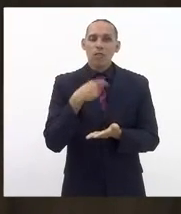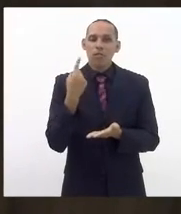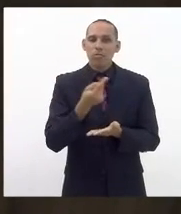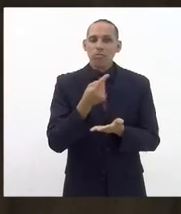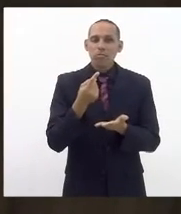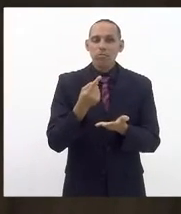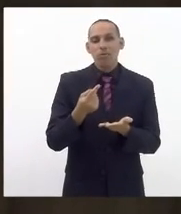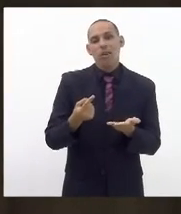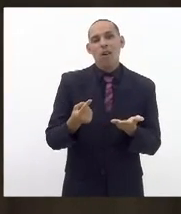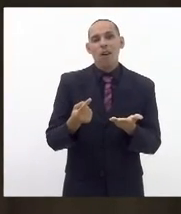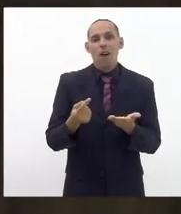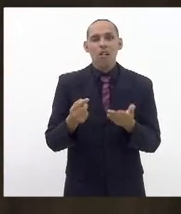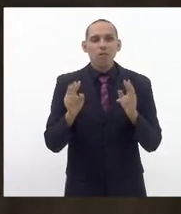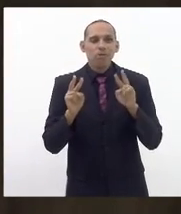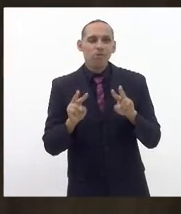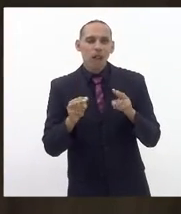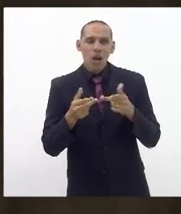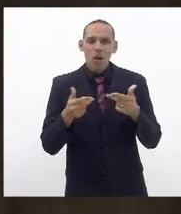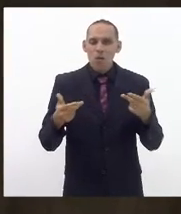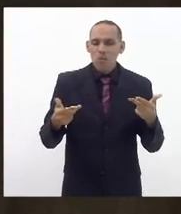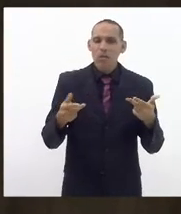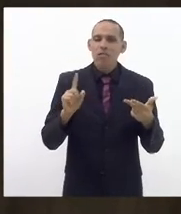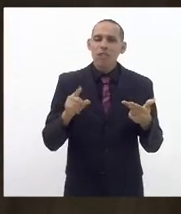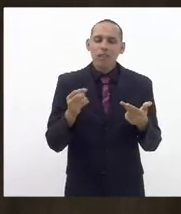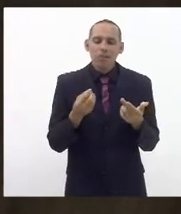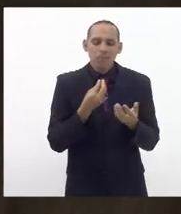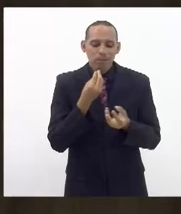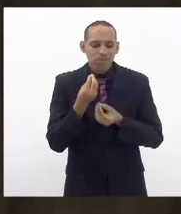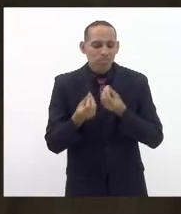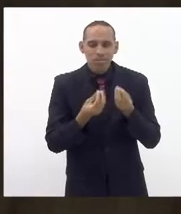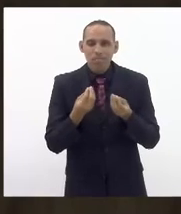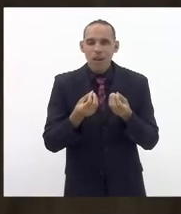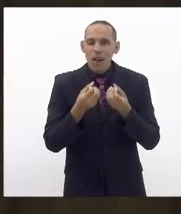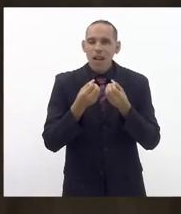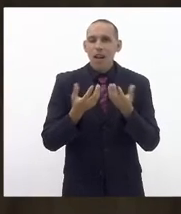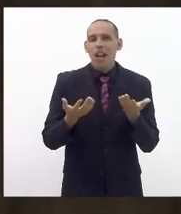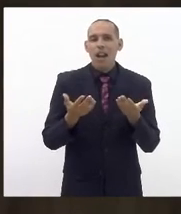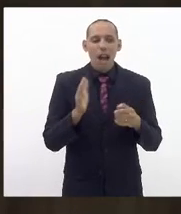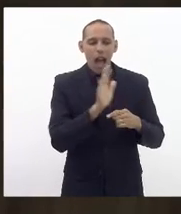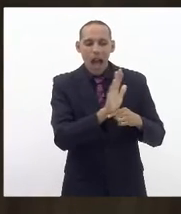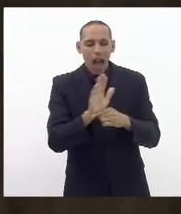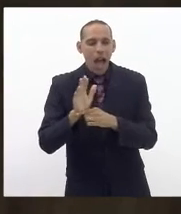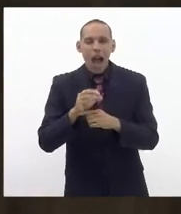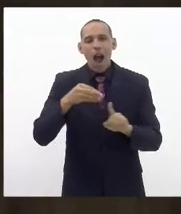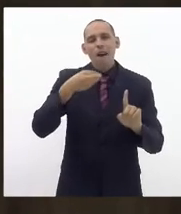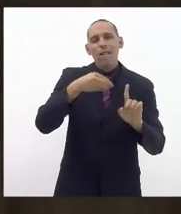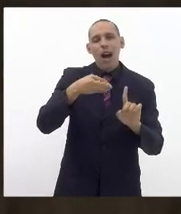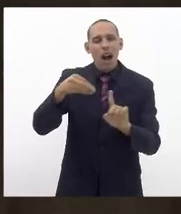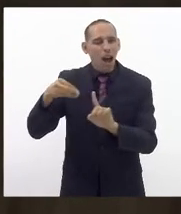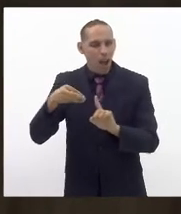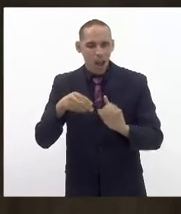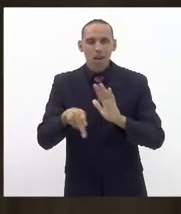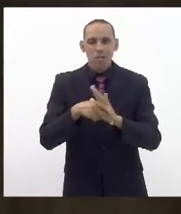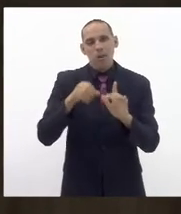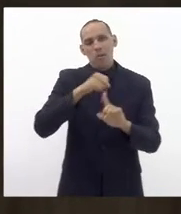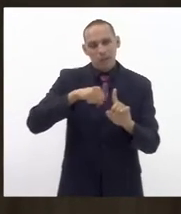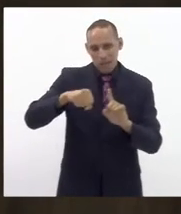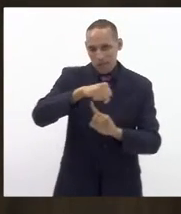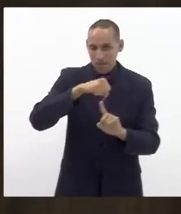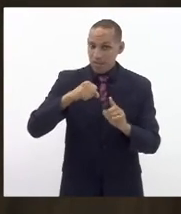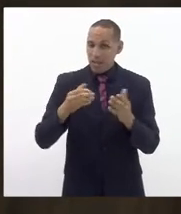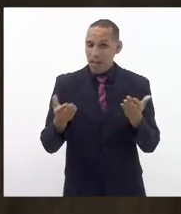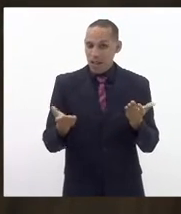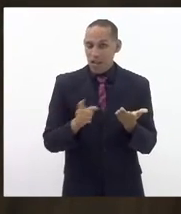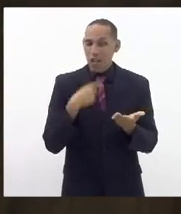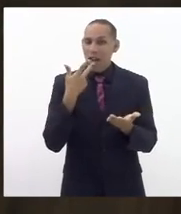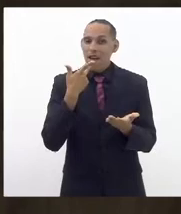Parlamento proposições que são sensíveis aos setores mais vulnerabilizados da sociedade. Agora